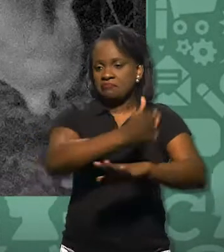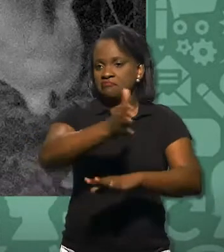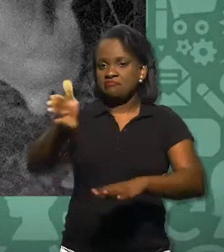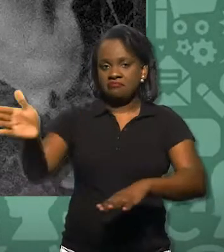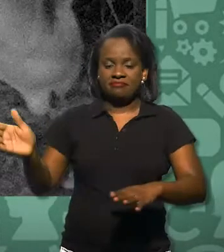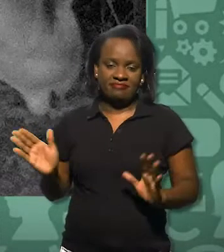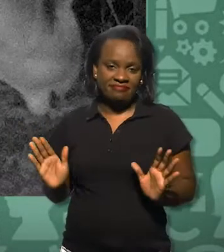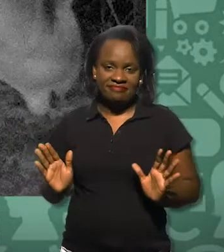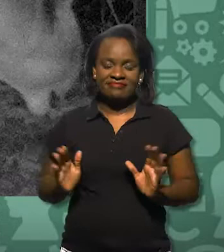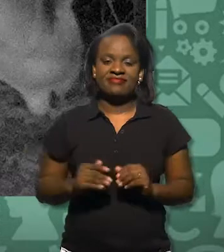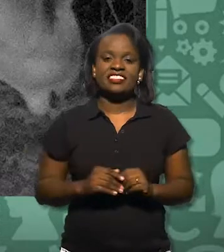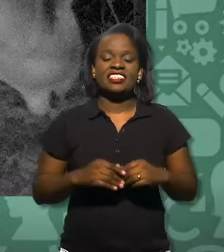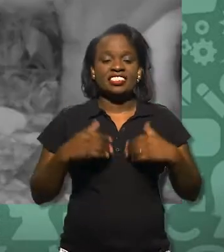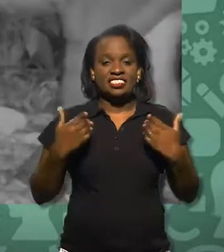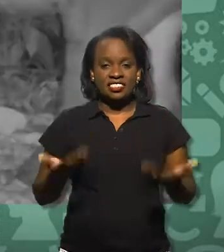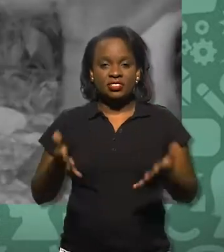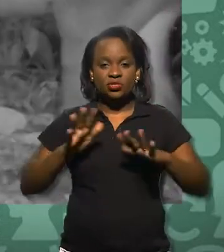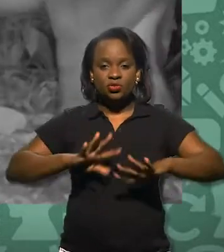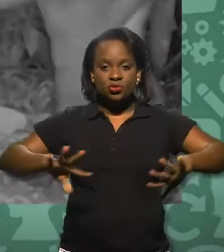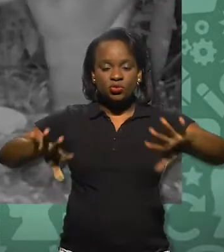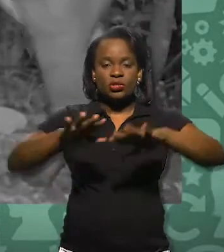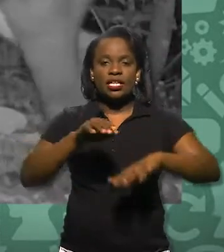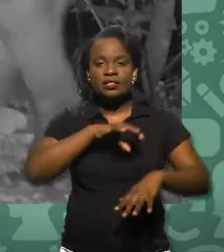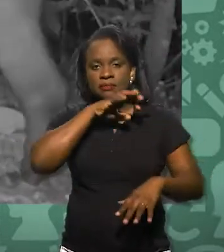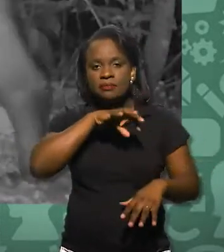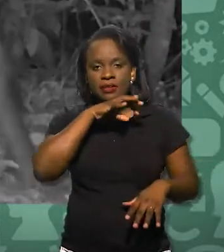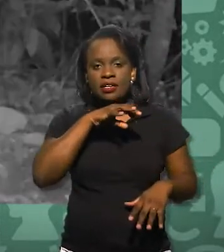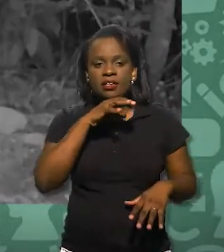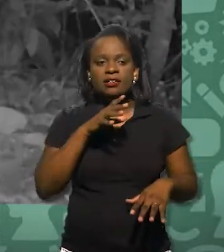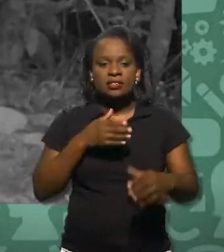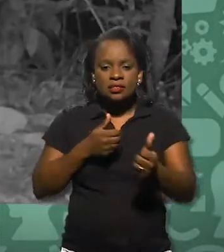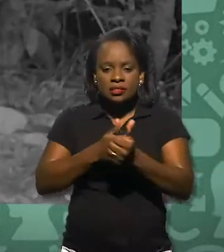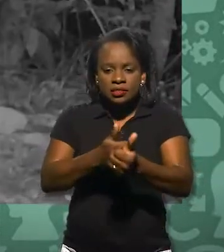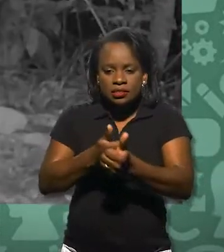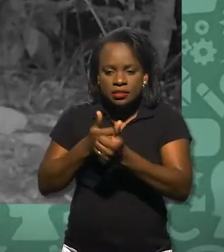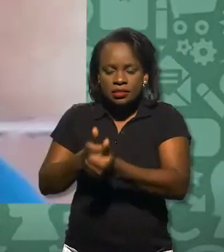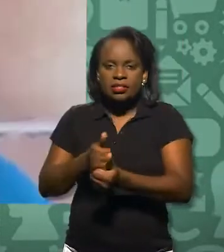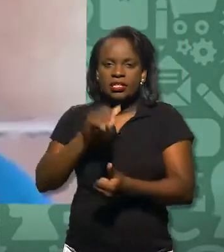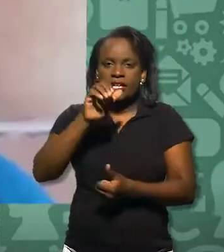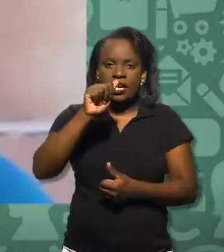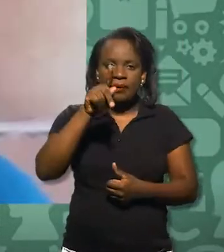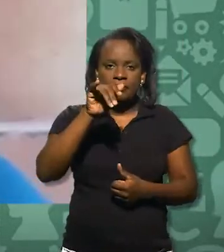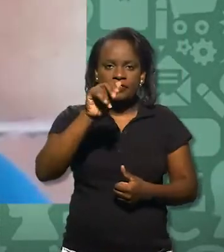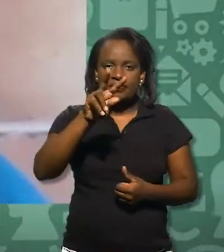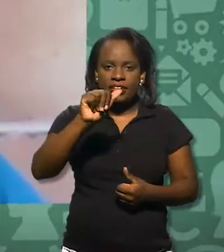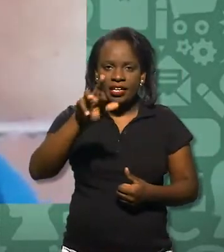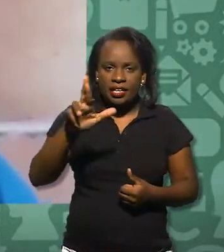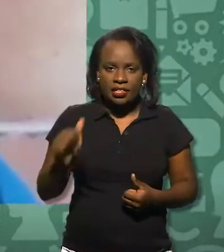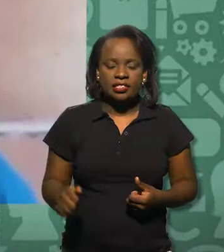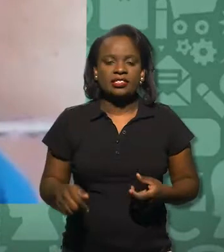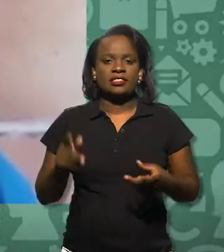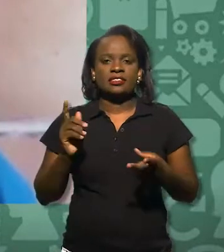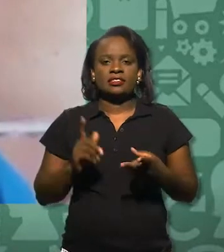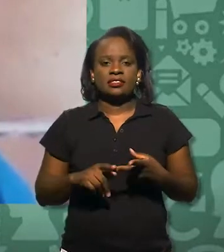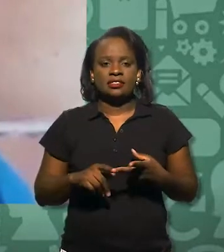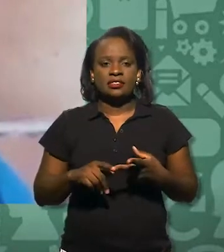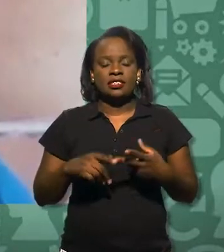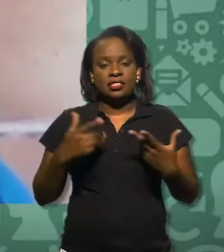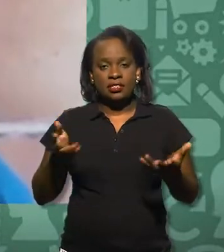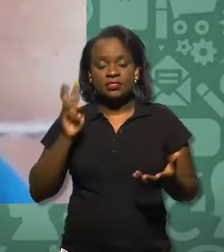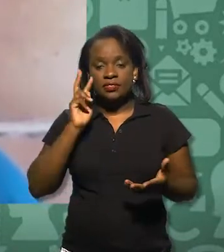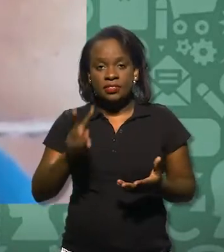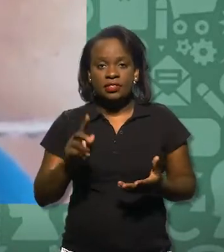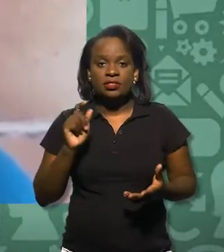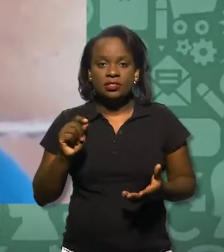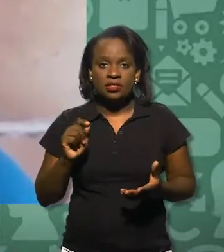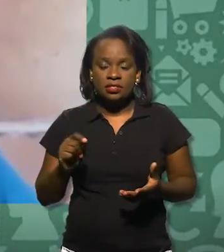ela anda por ali. Então, todos esses animais estão se aproximando mais, a capivara, né?